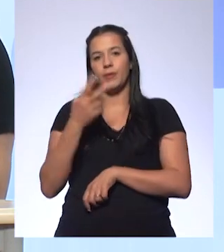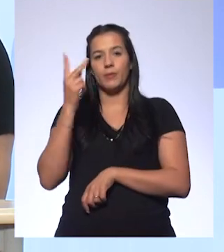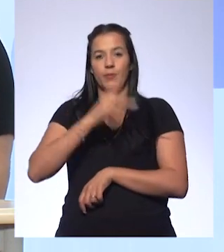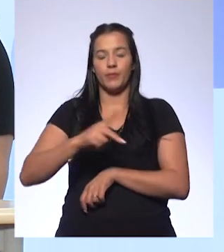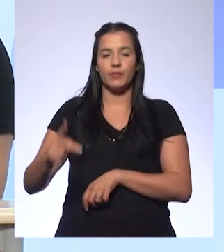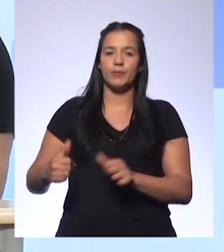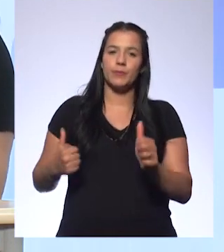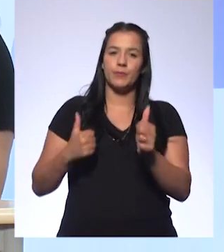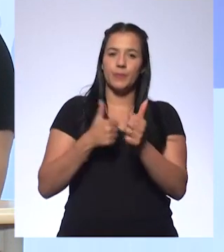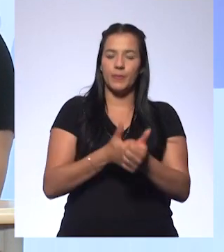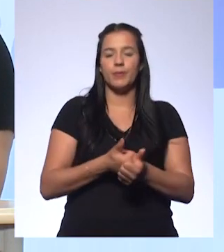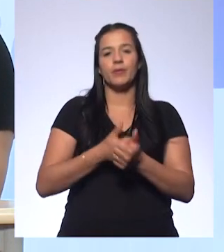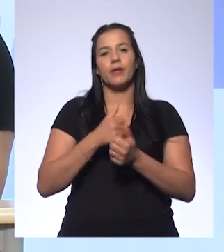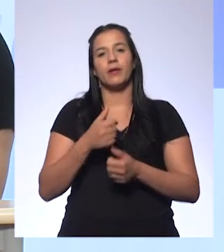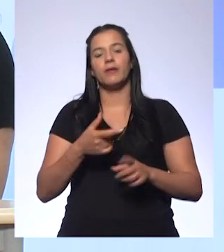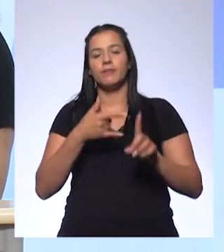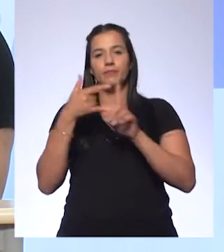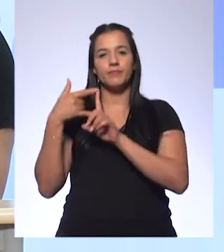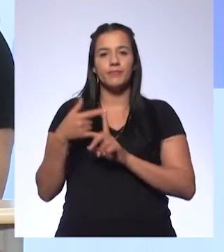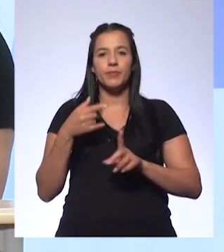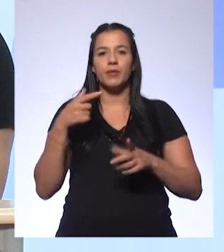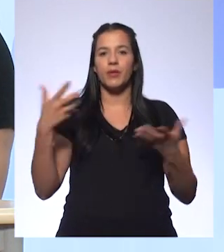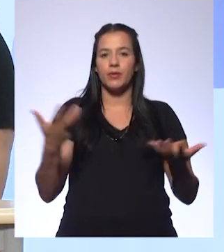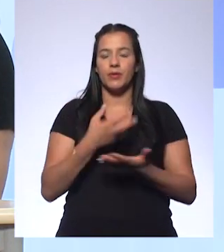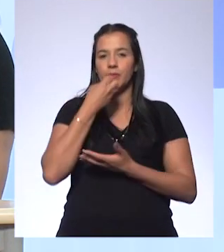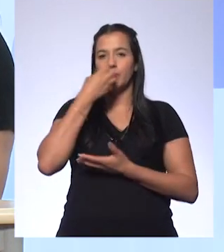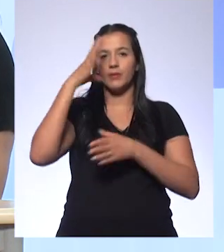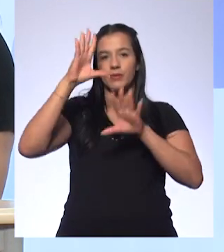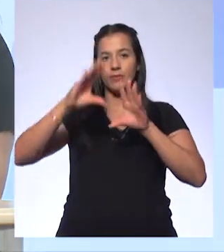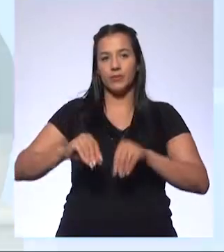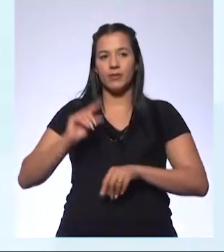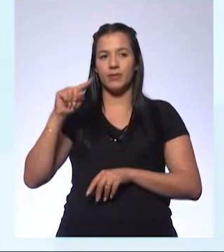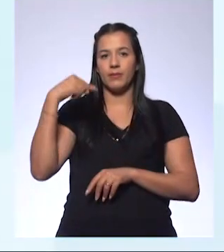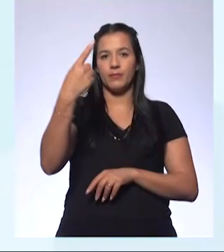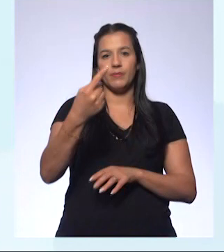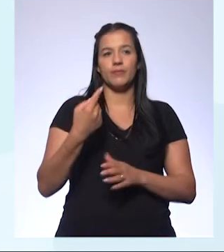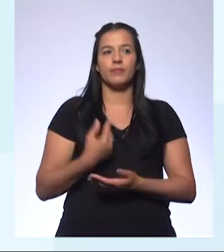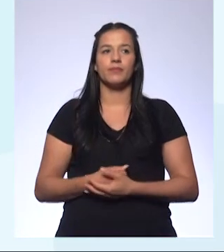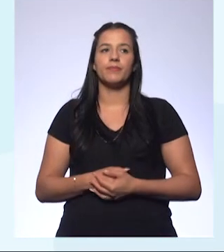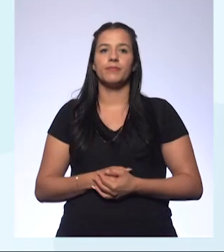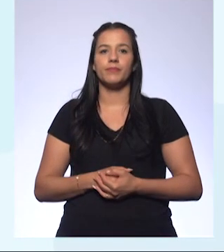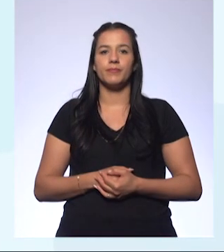professores aí também participando no chat. Boa noite a todos e até a próxima.